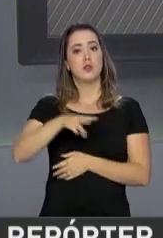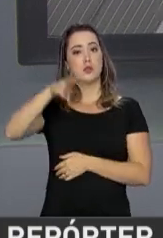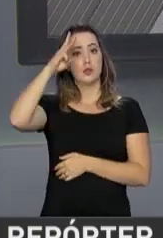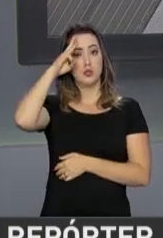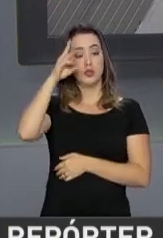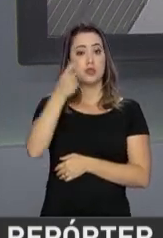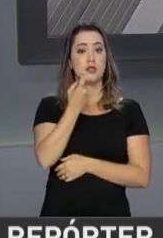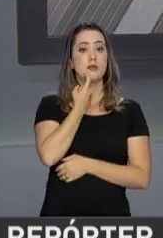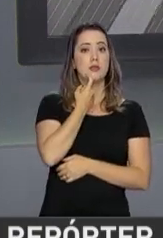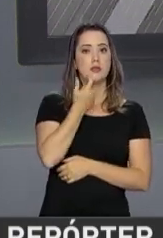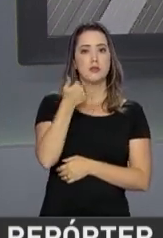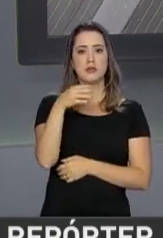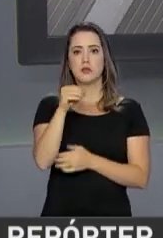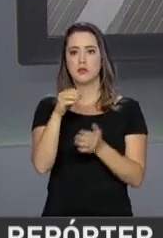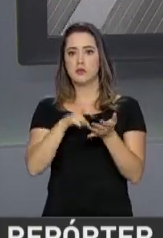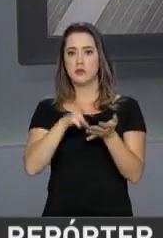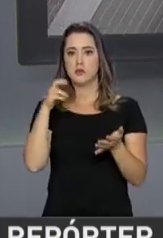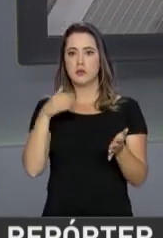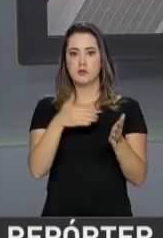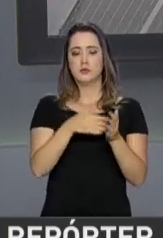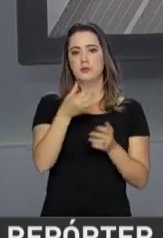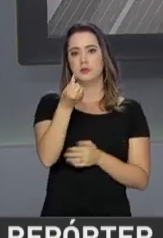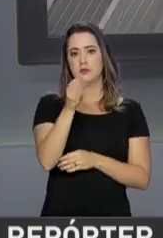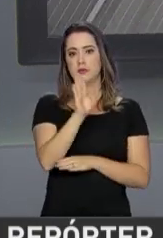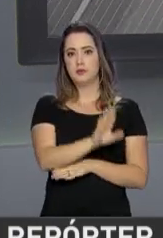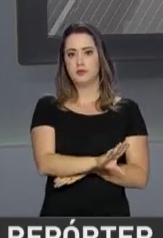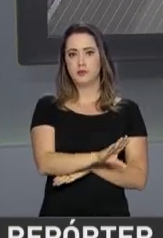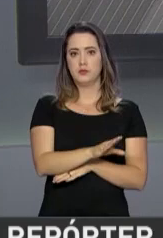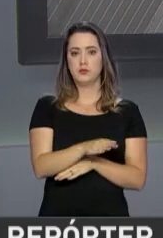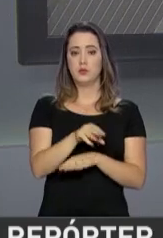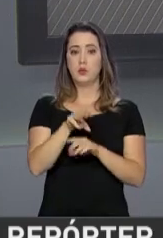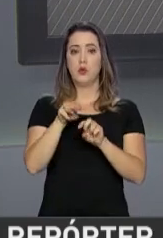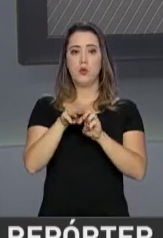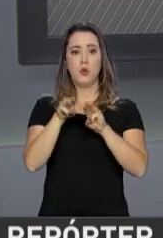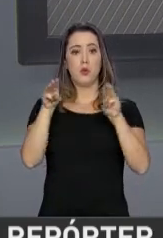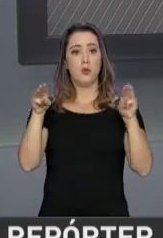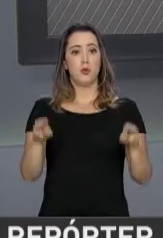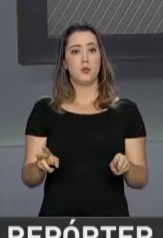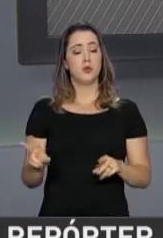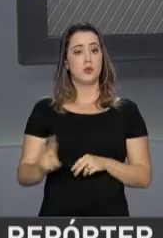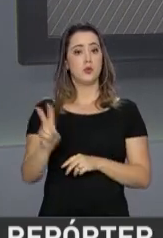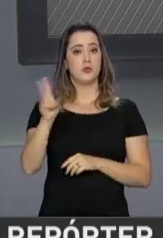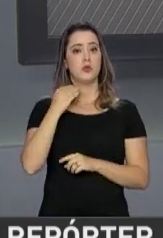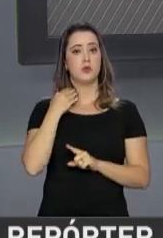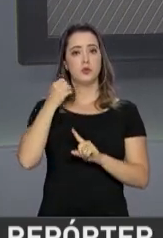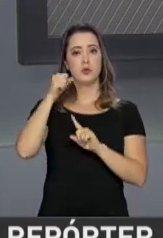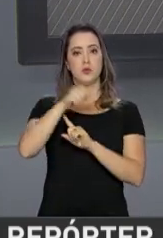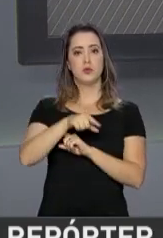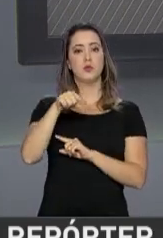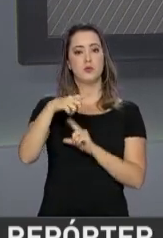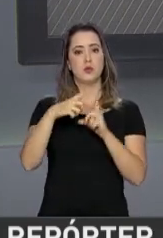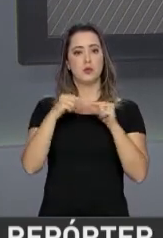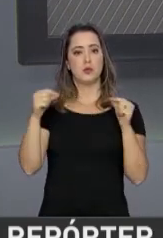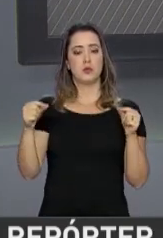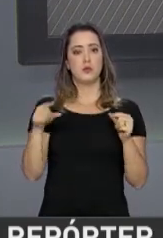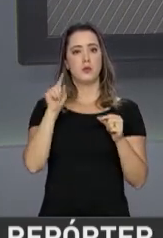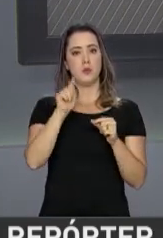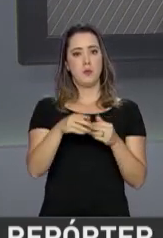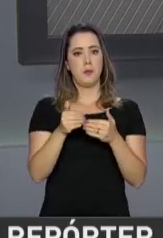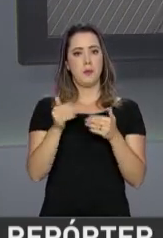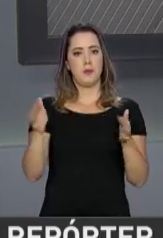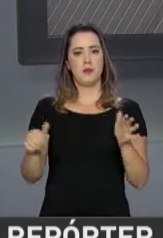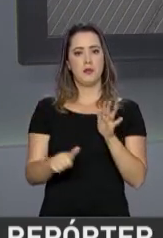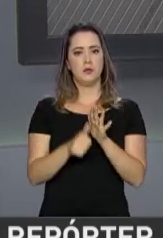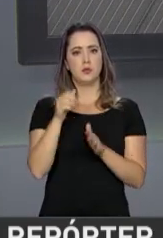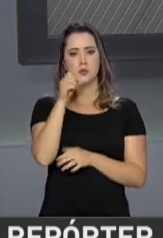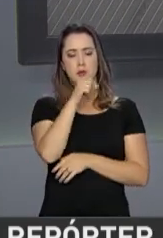a sexta feira das 10 horas da manhã às seis da tarde o museu de valores do banco central fica aqui em brasília e também abre no